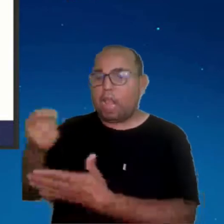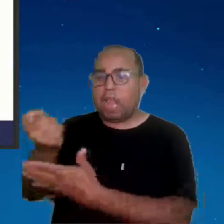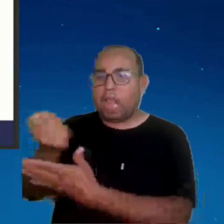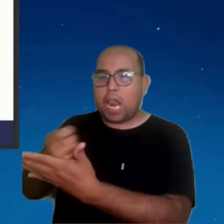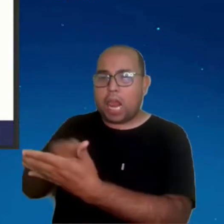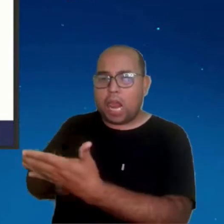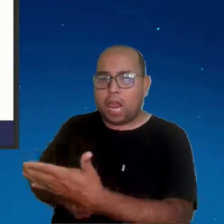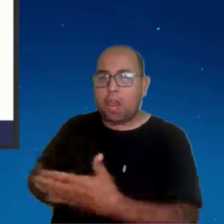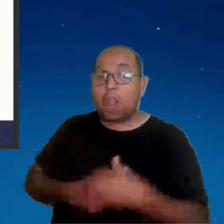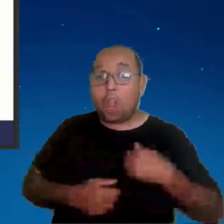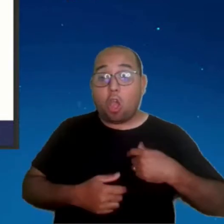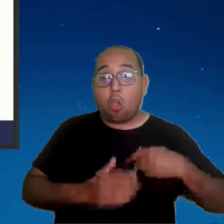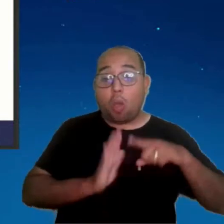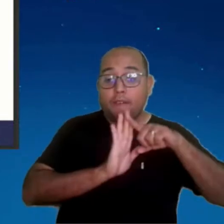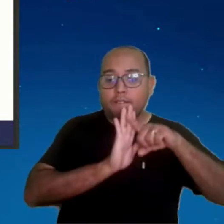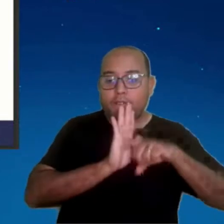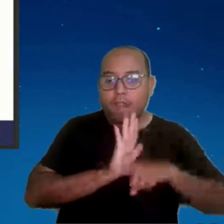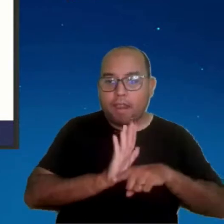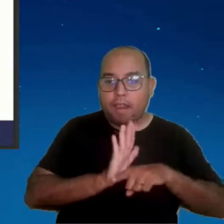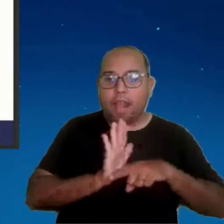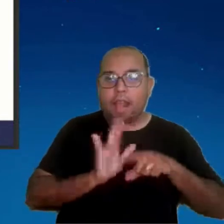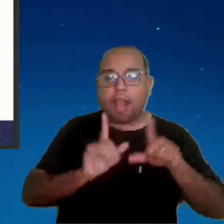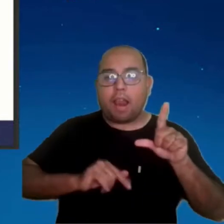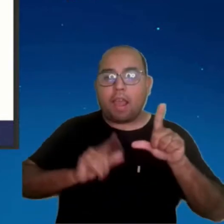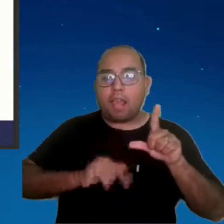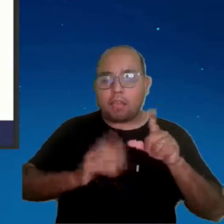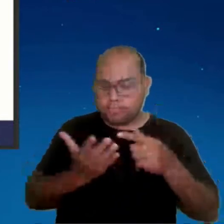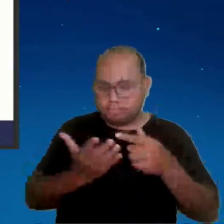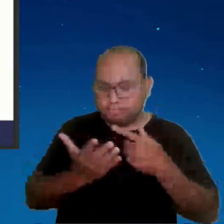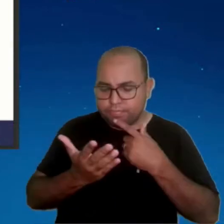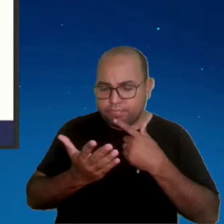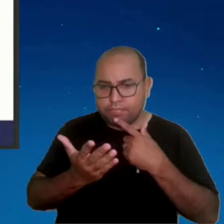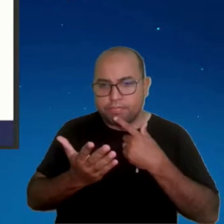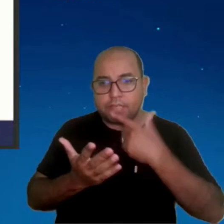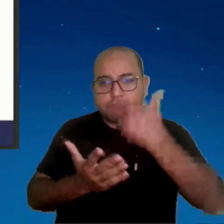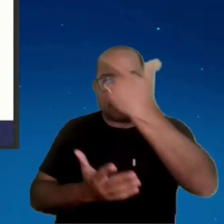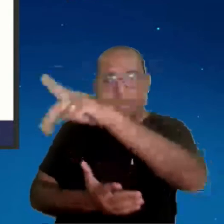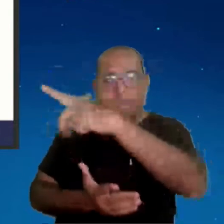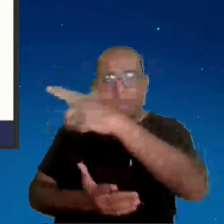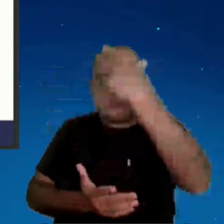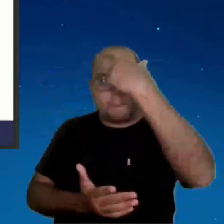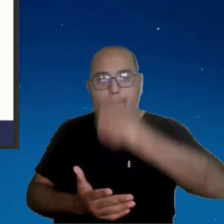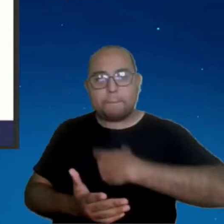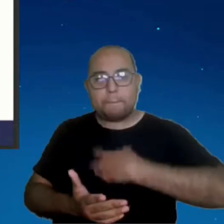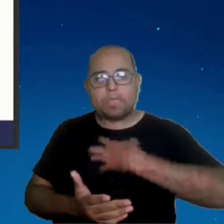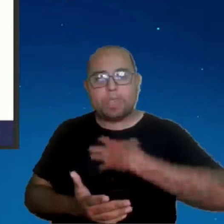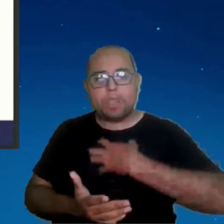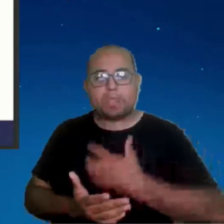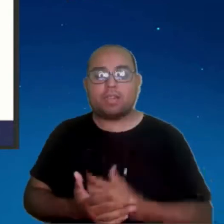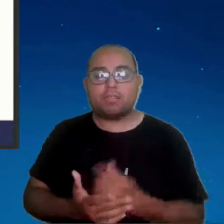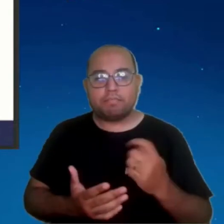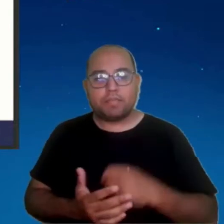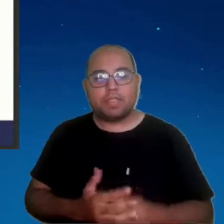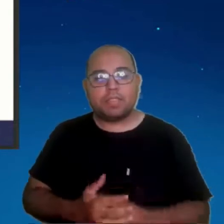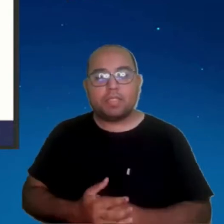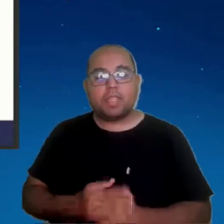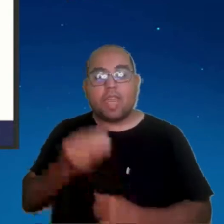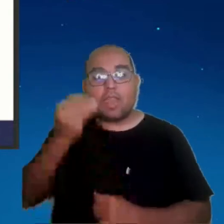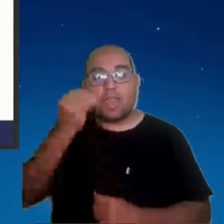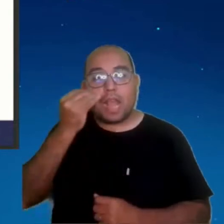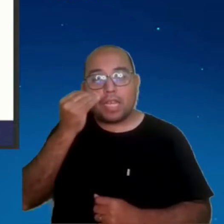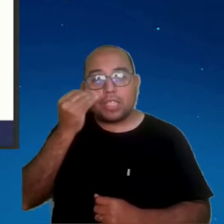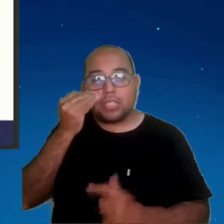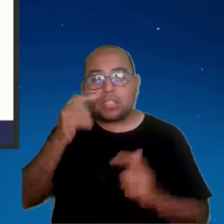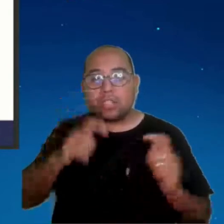atualizo uma vez por ano, eu dou um curso para o Grupo Soma sobre a grafologia no recrutamento e seleção. Testes